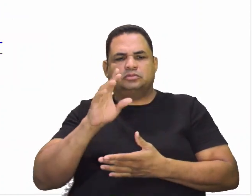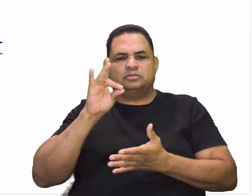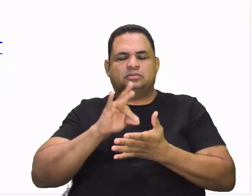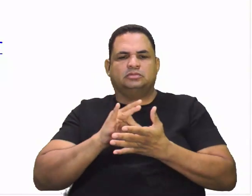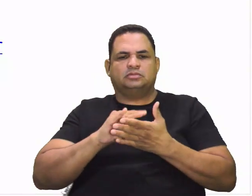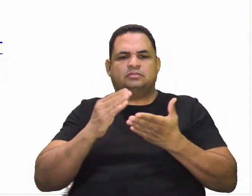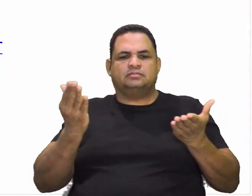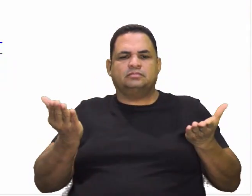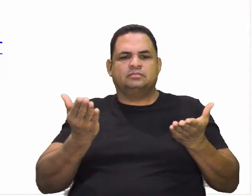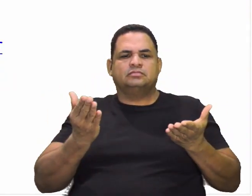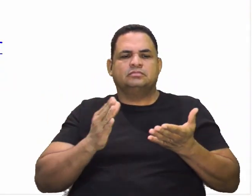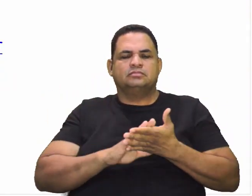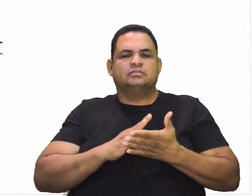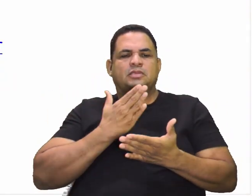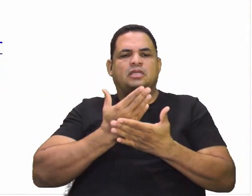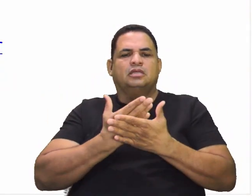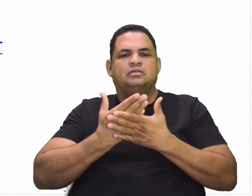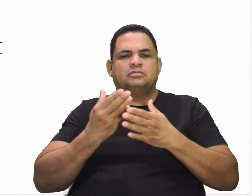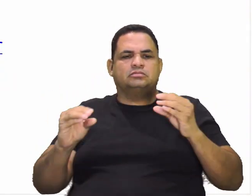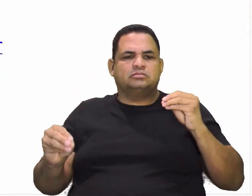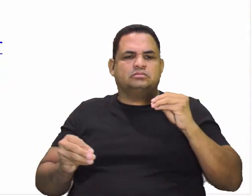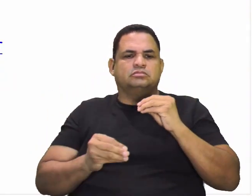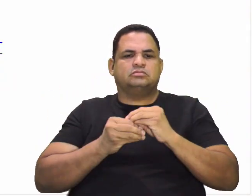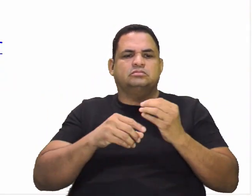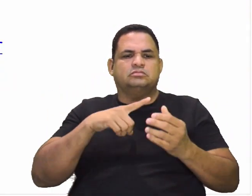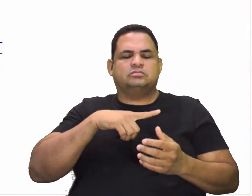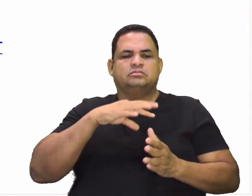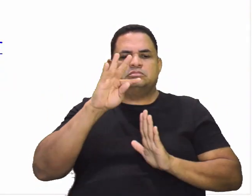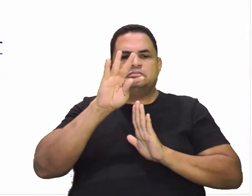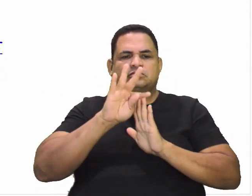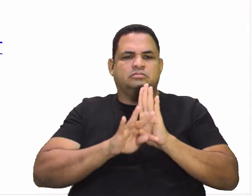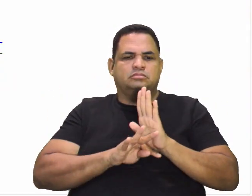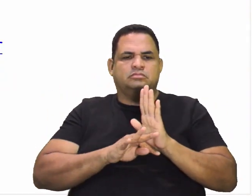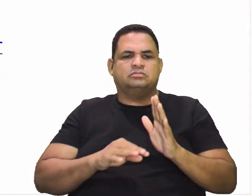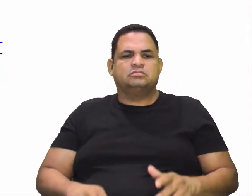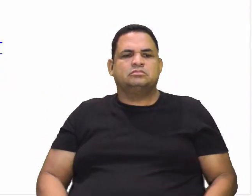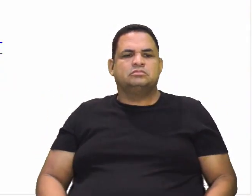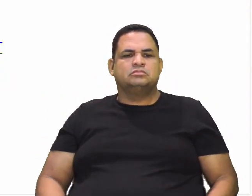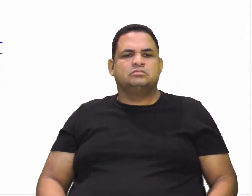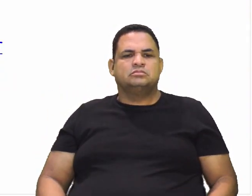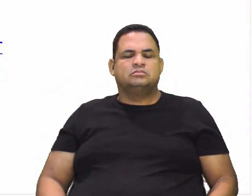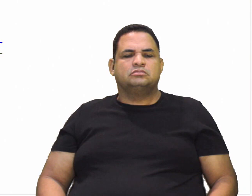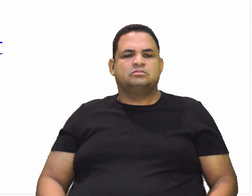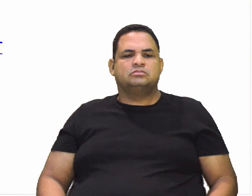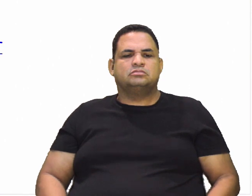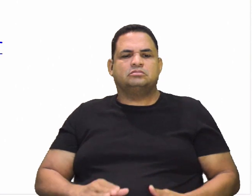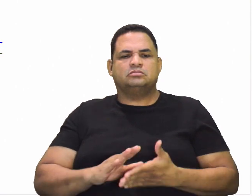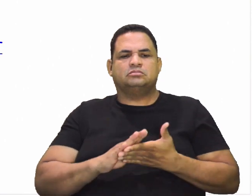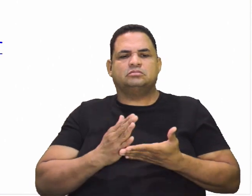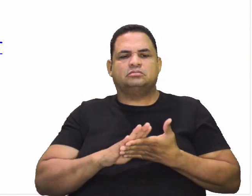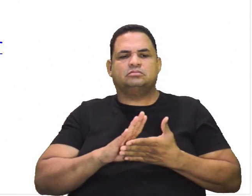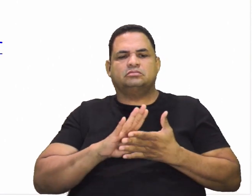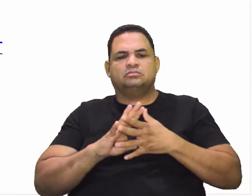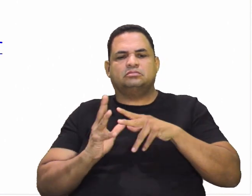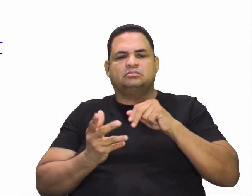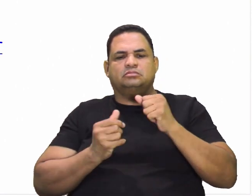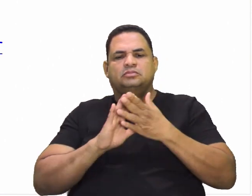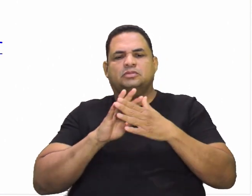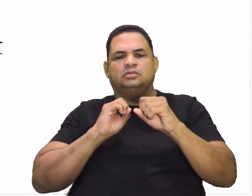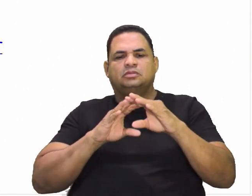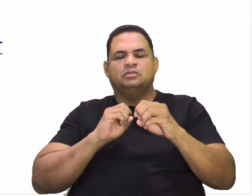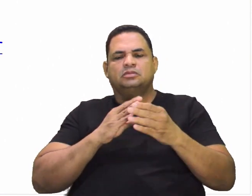história. Pessoal, para a aula complementar, nós temos um texto, lê o texto, disponível aí no Mundo da